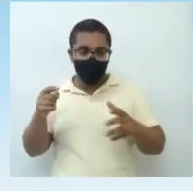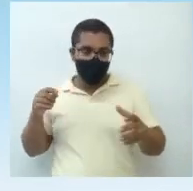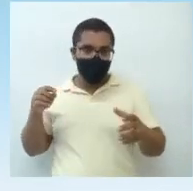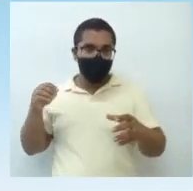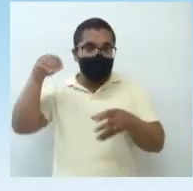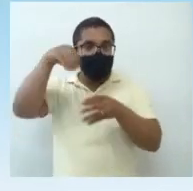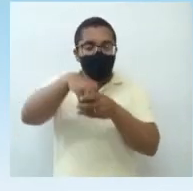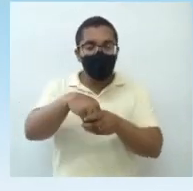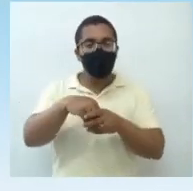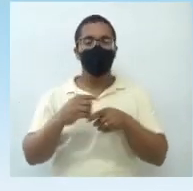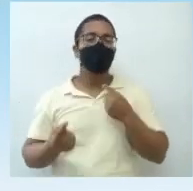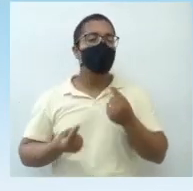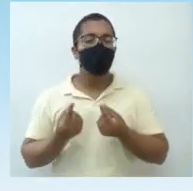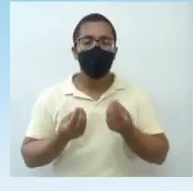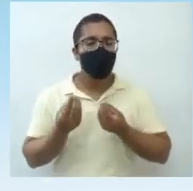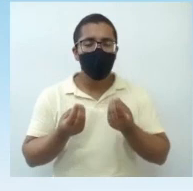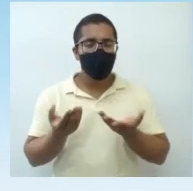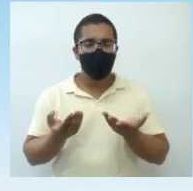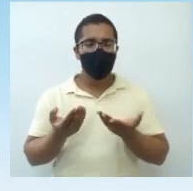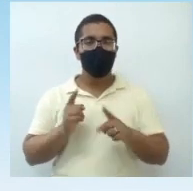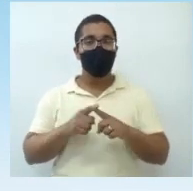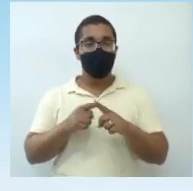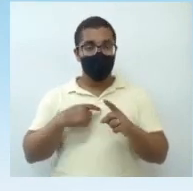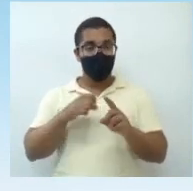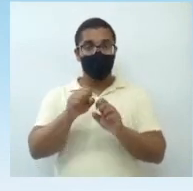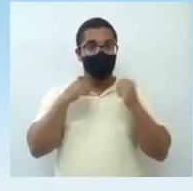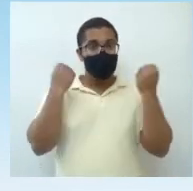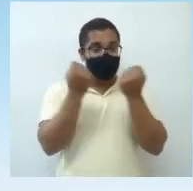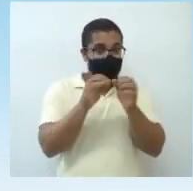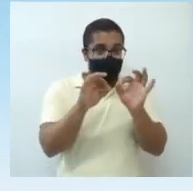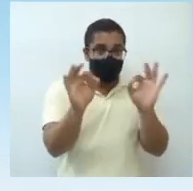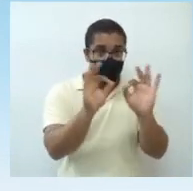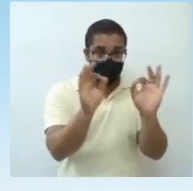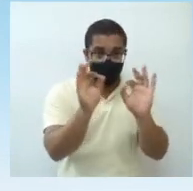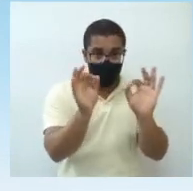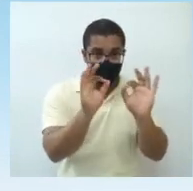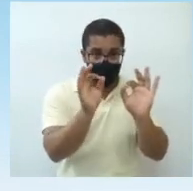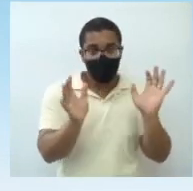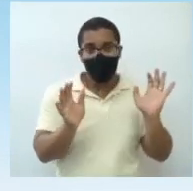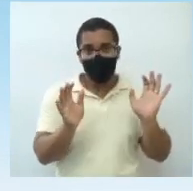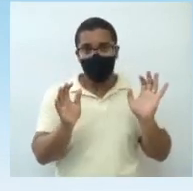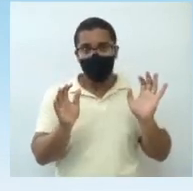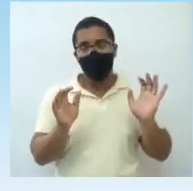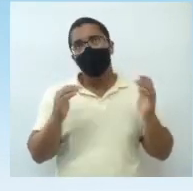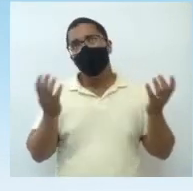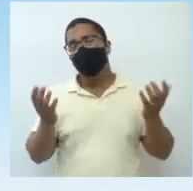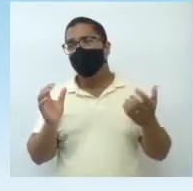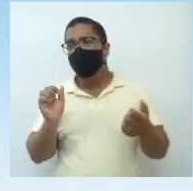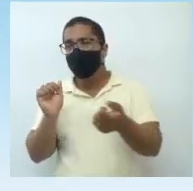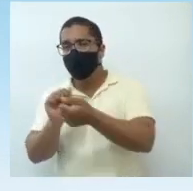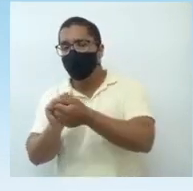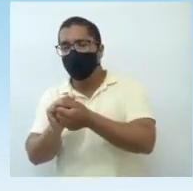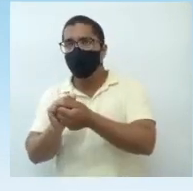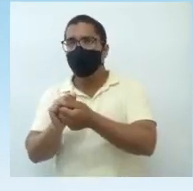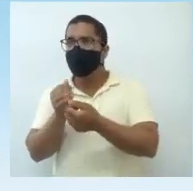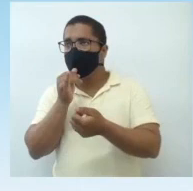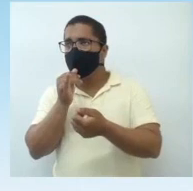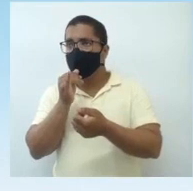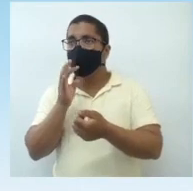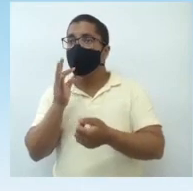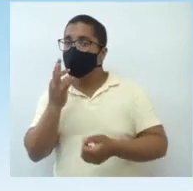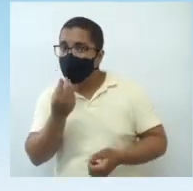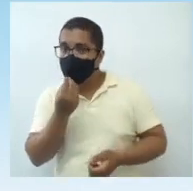inserido porque se eu não estiver inserido numa sociedade que eu não juntar as duas questões ou a questão do